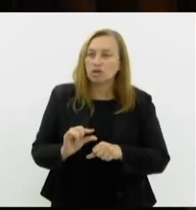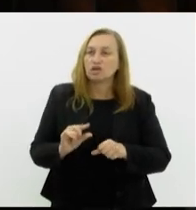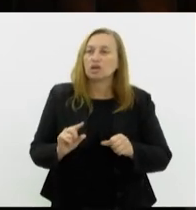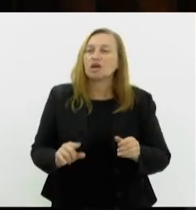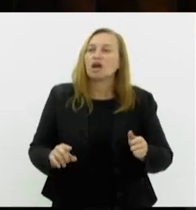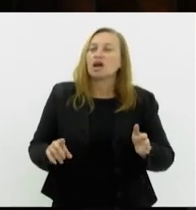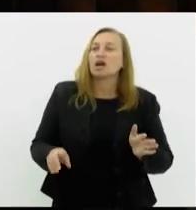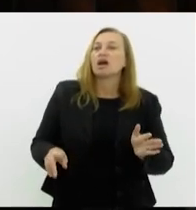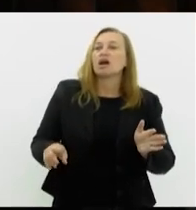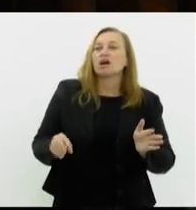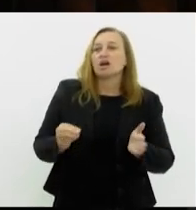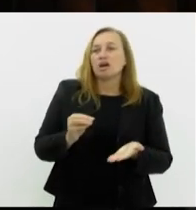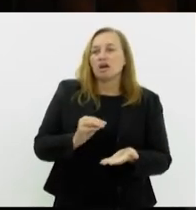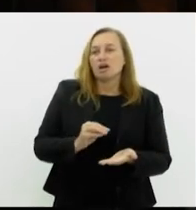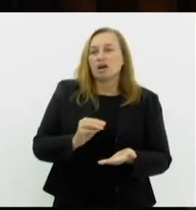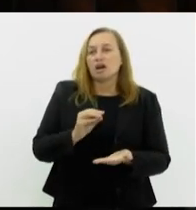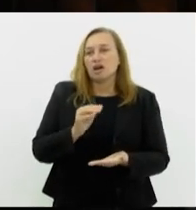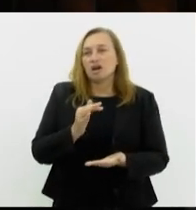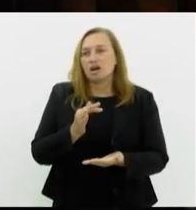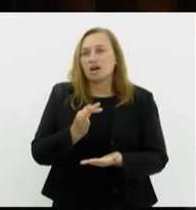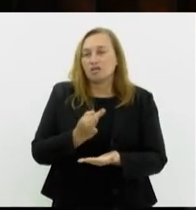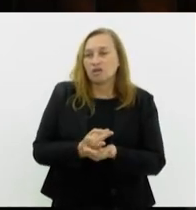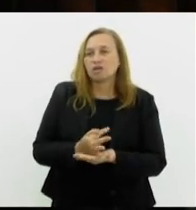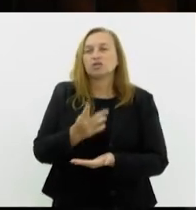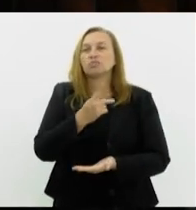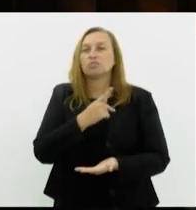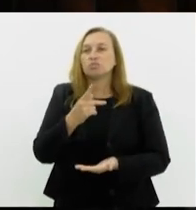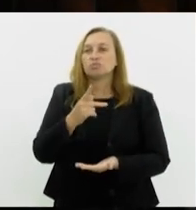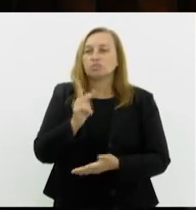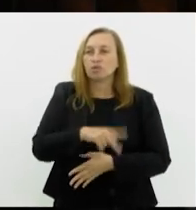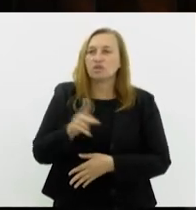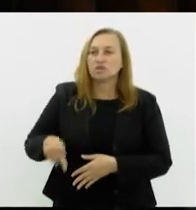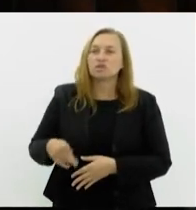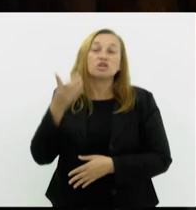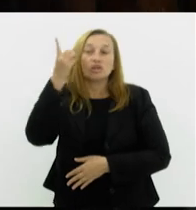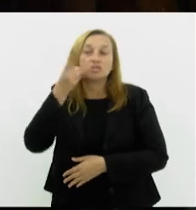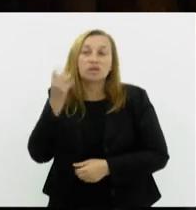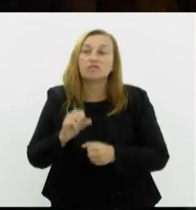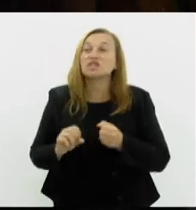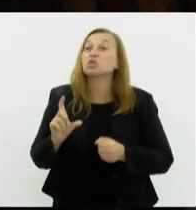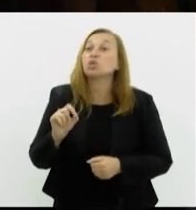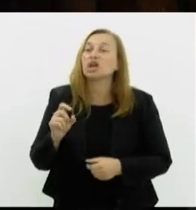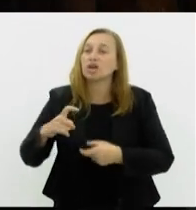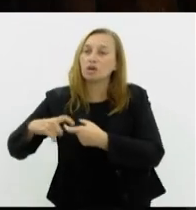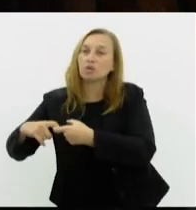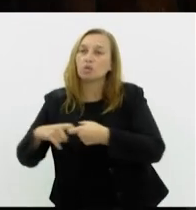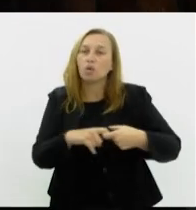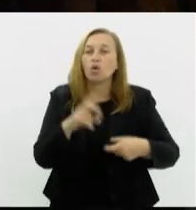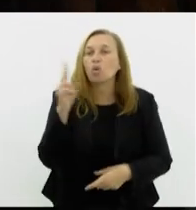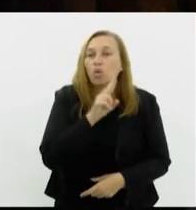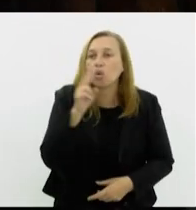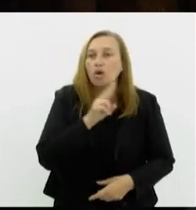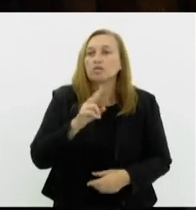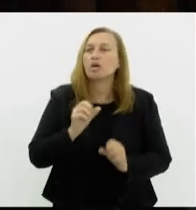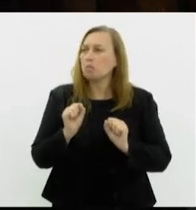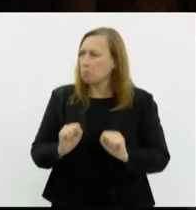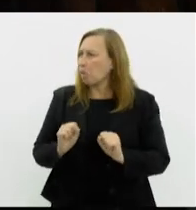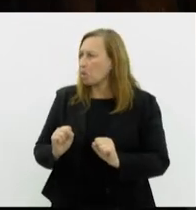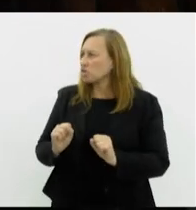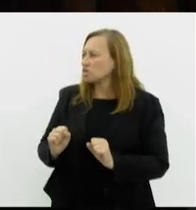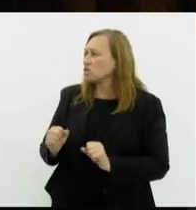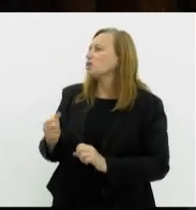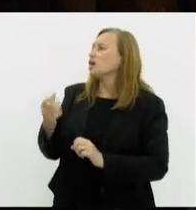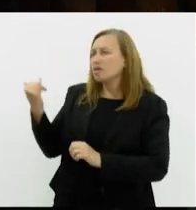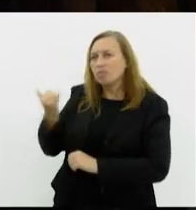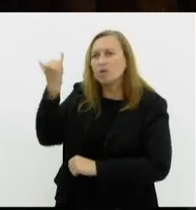reduzir a falta de professores. E o deputado, nessa hora, estava fazendo o quê? Está correndo atrás de reboque. Ele pode correr atrás de reboque, quantos deputados correm, é